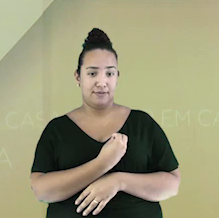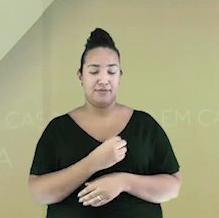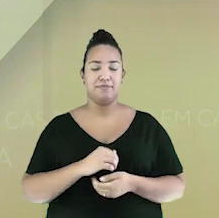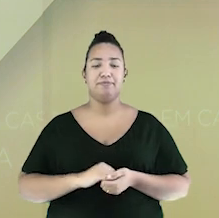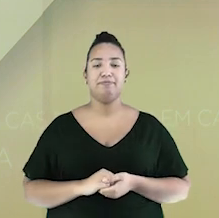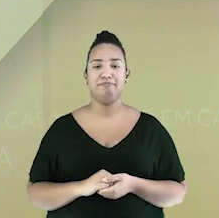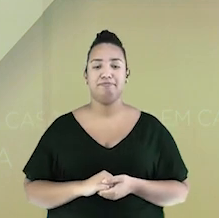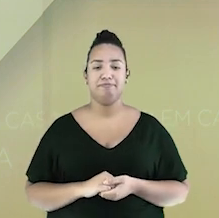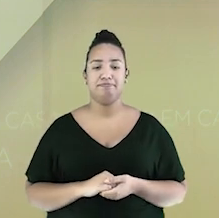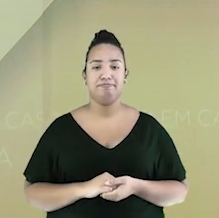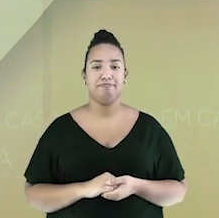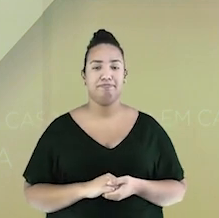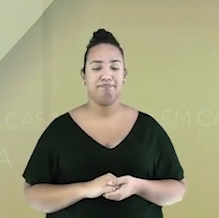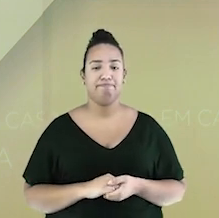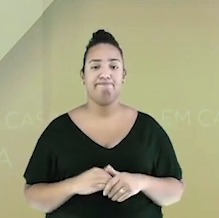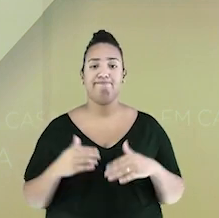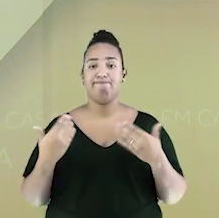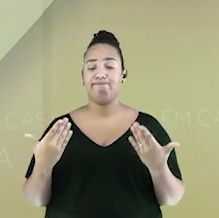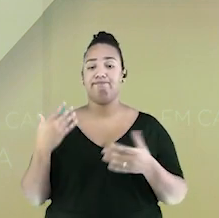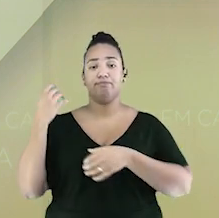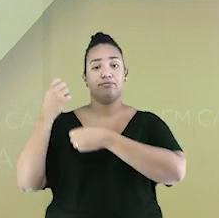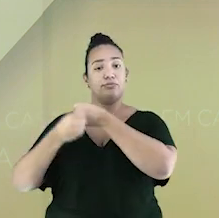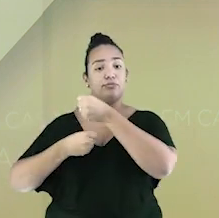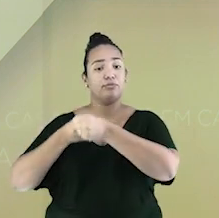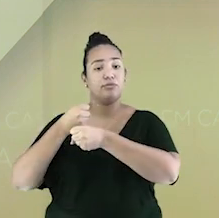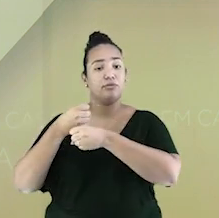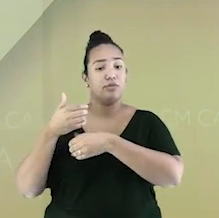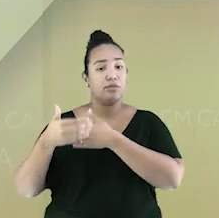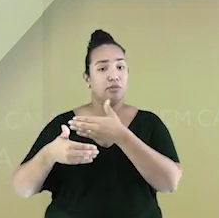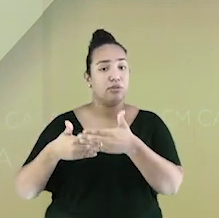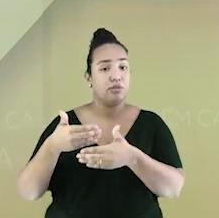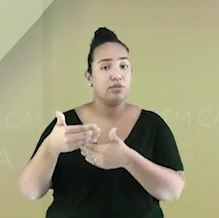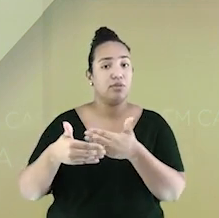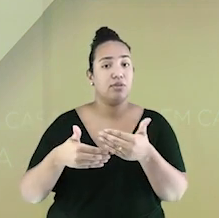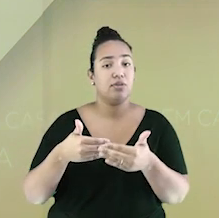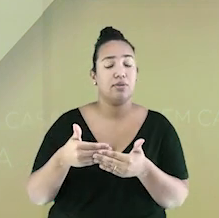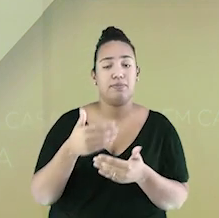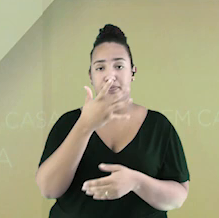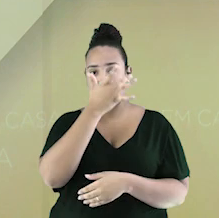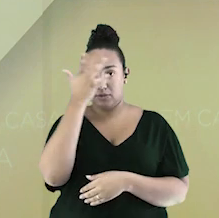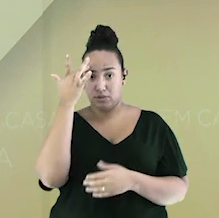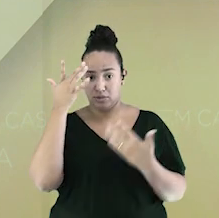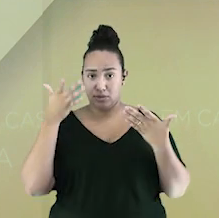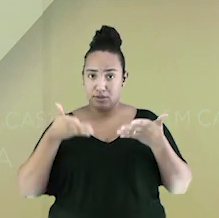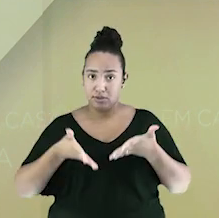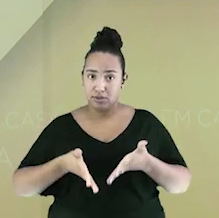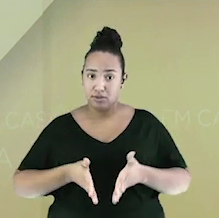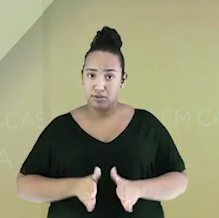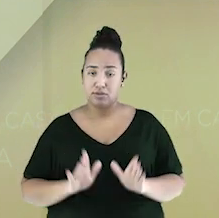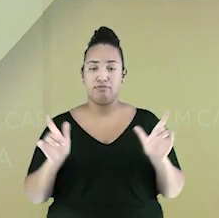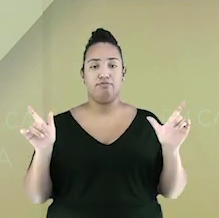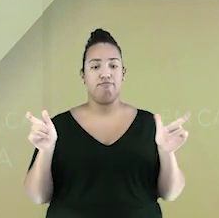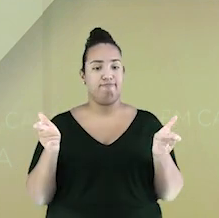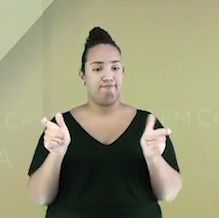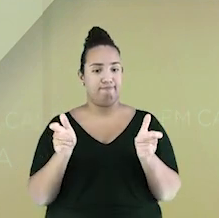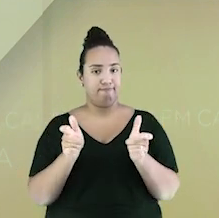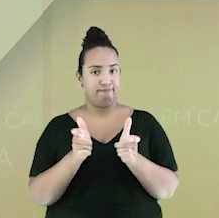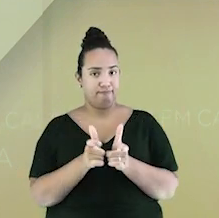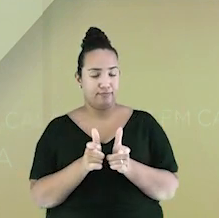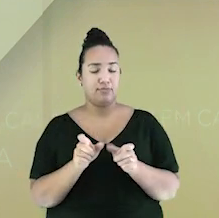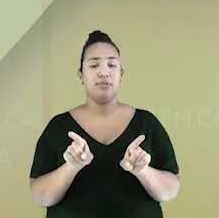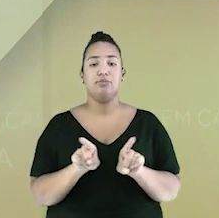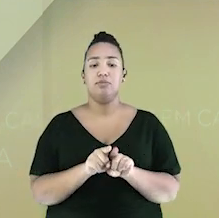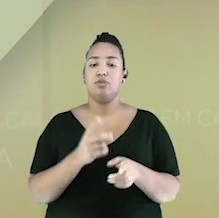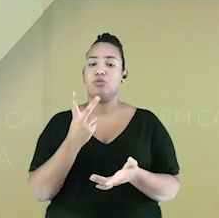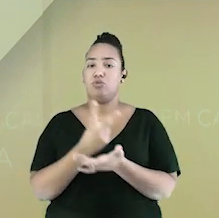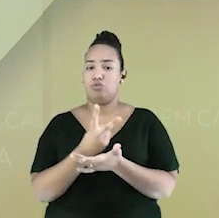vida. Com o passar dos anos, a queda da quantidade de nascidos foi diminuindo